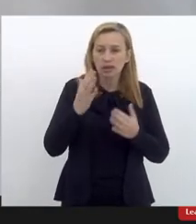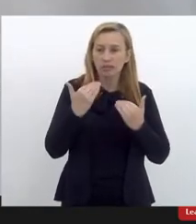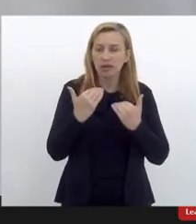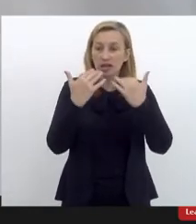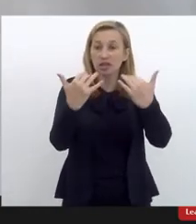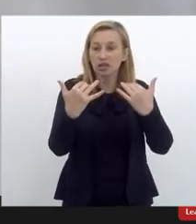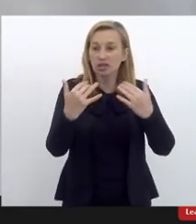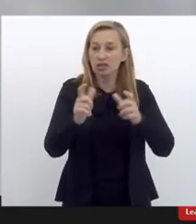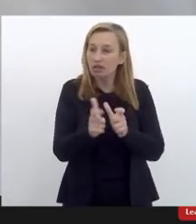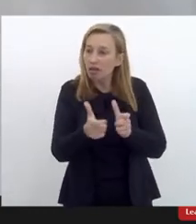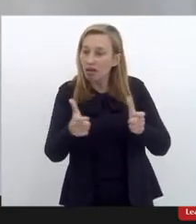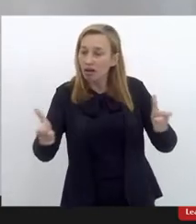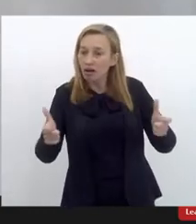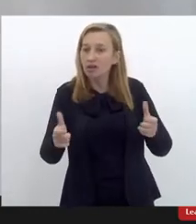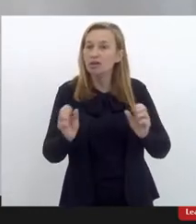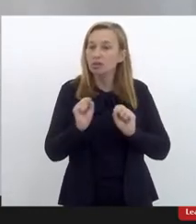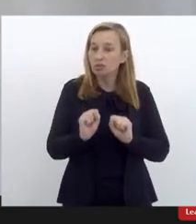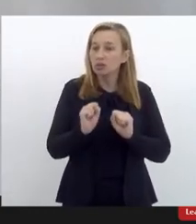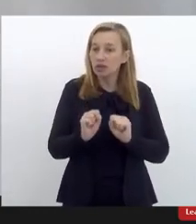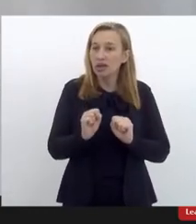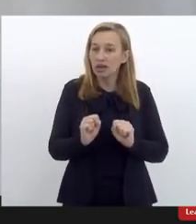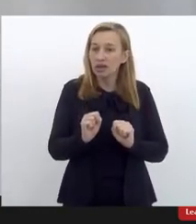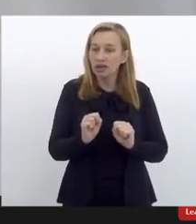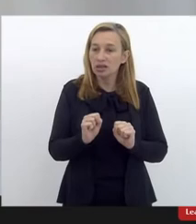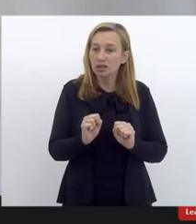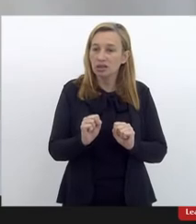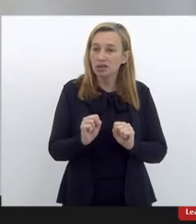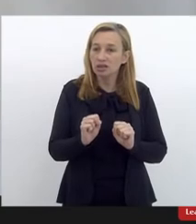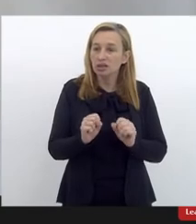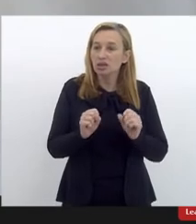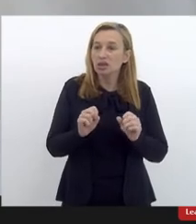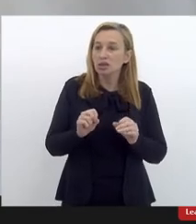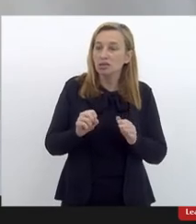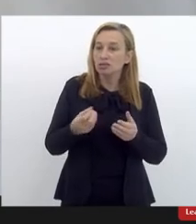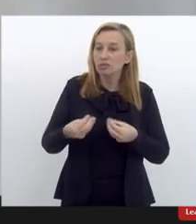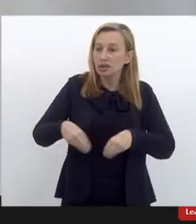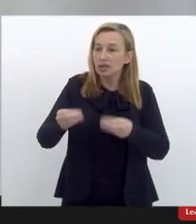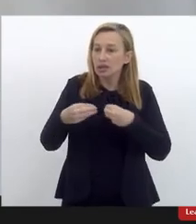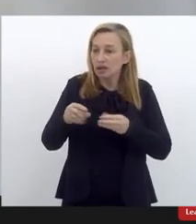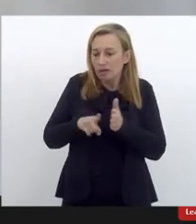estender tanto. Se eu pudesse me colocar sobre os questionamentos que foram feitos, deputado...